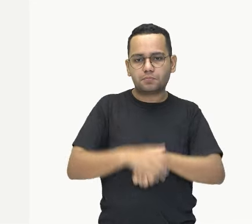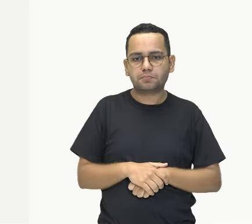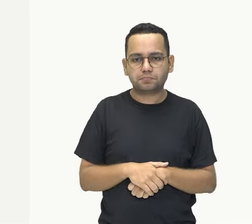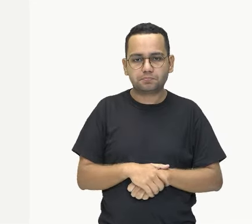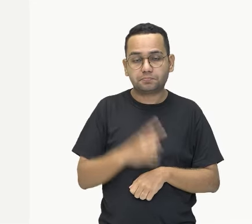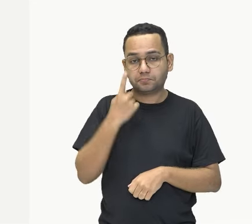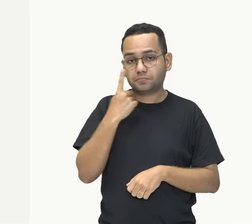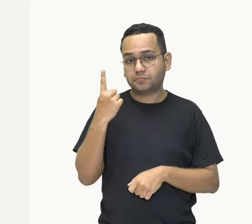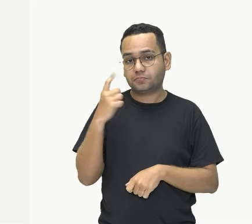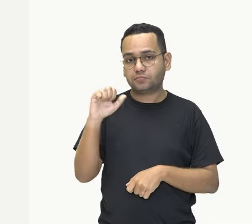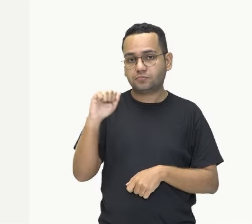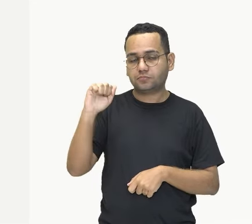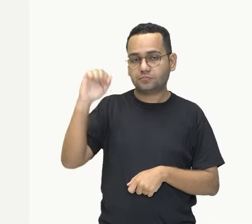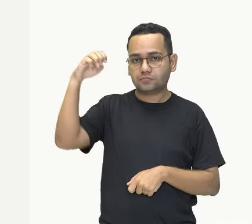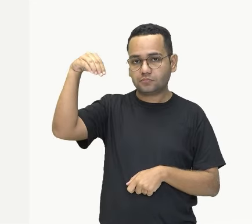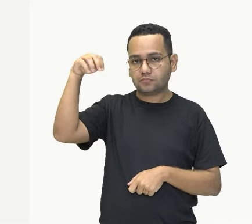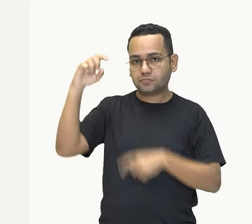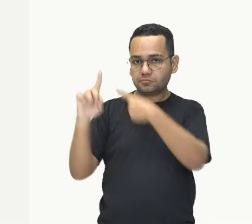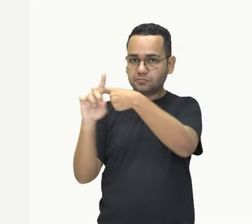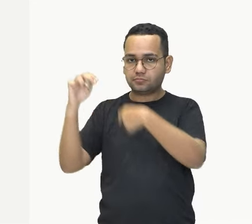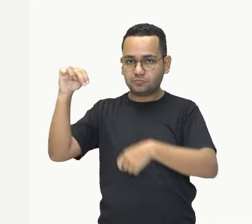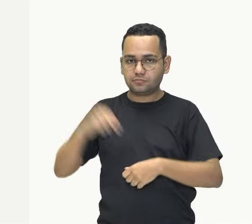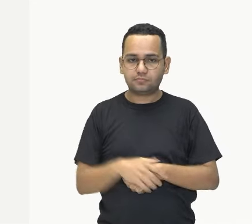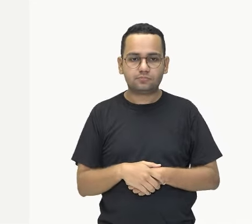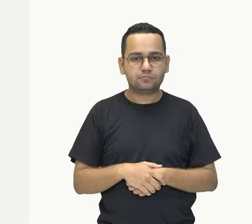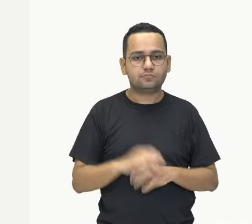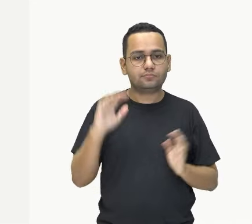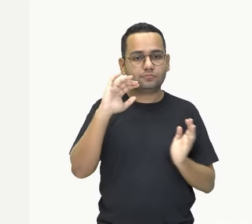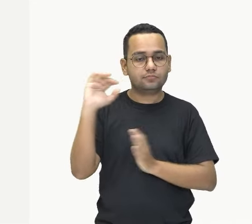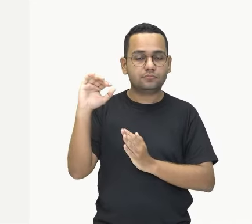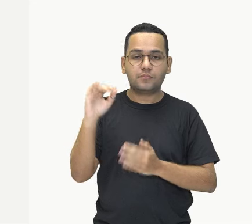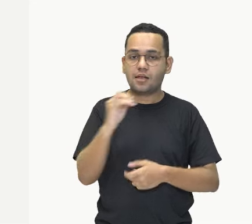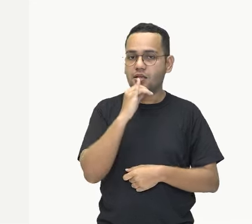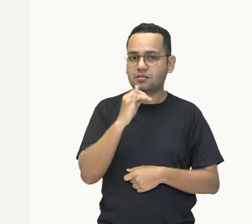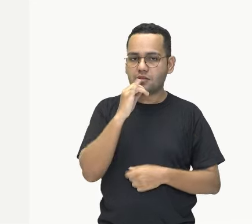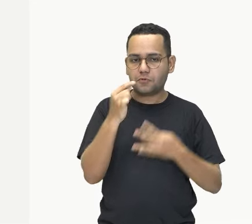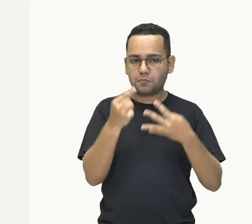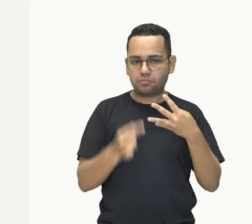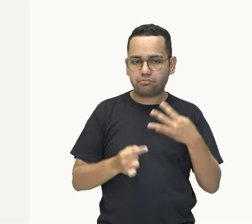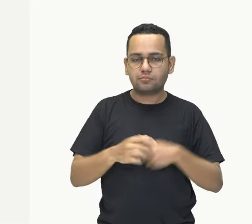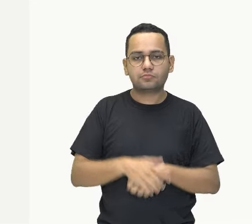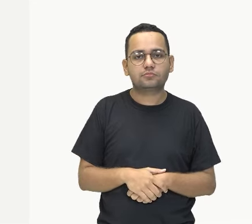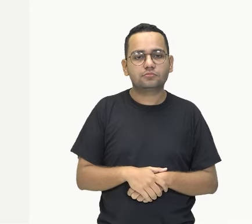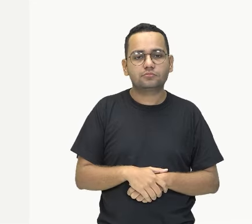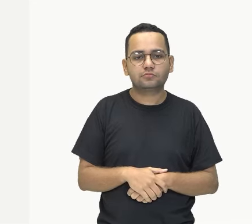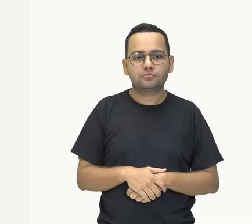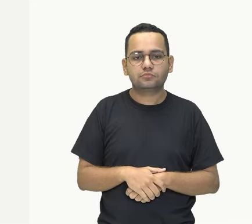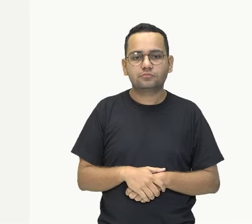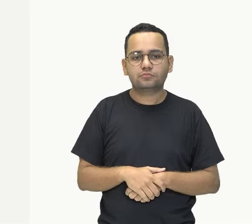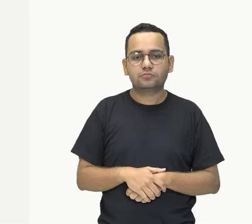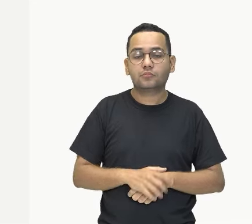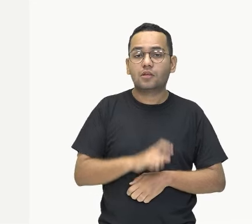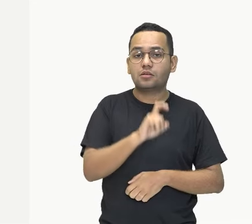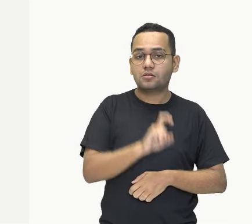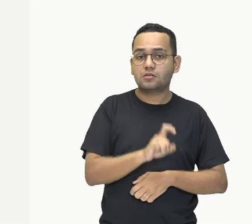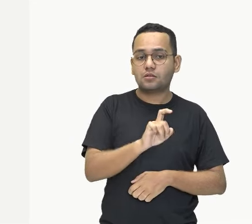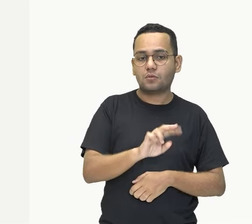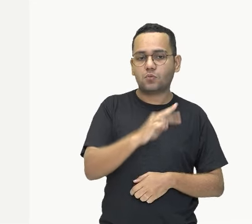Tá bom? Aqui para a gente ver alguns exemplos. Minha base, a mesma,